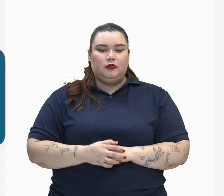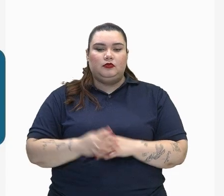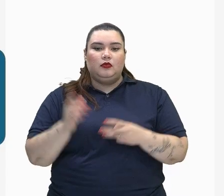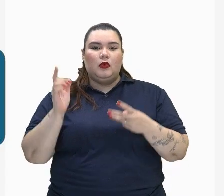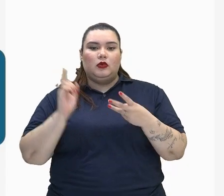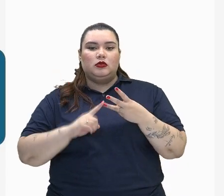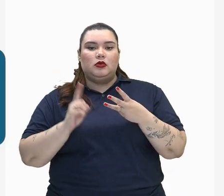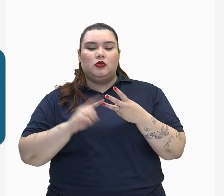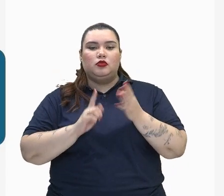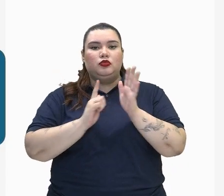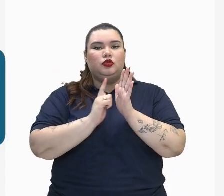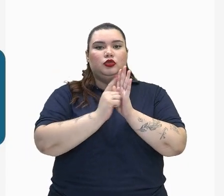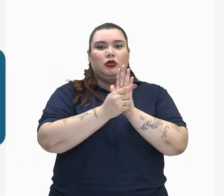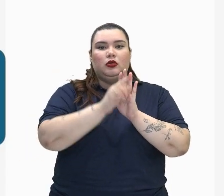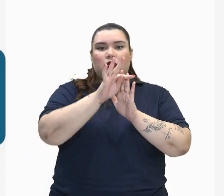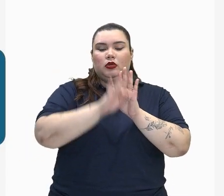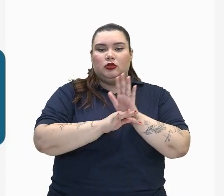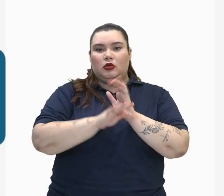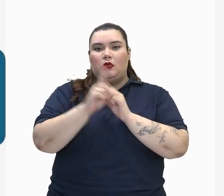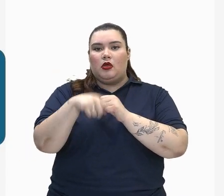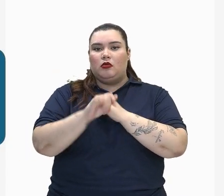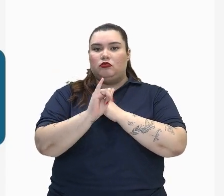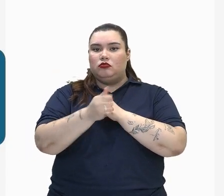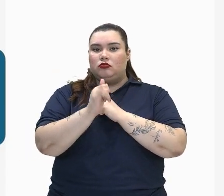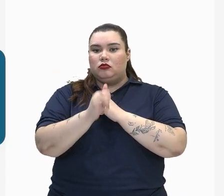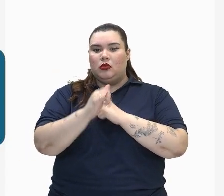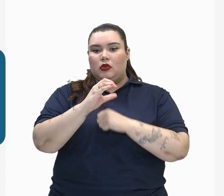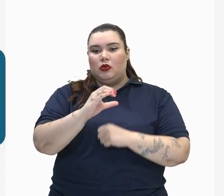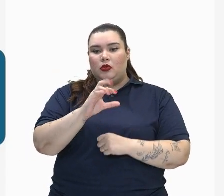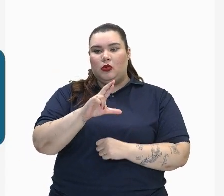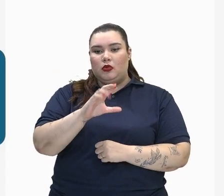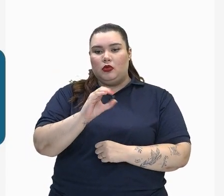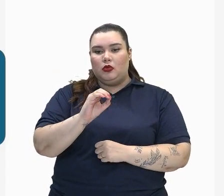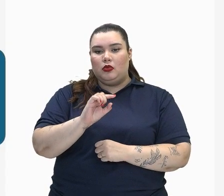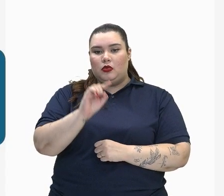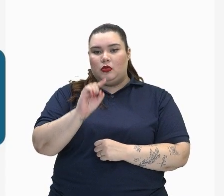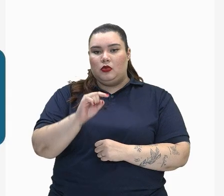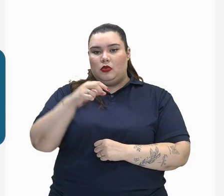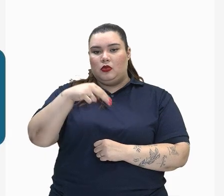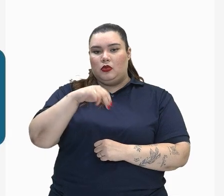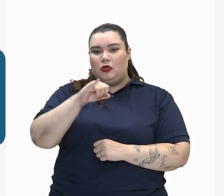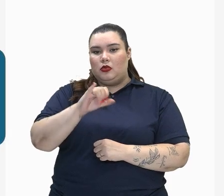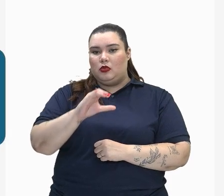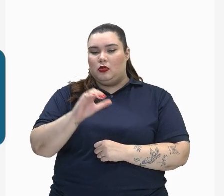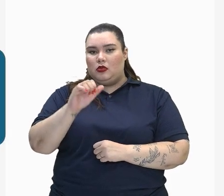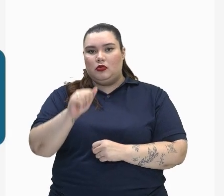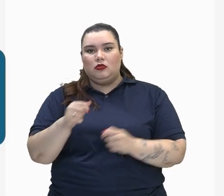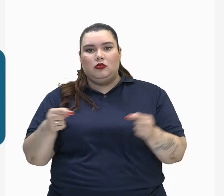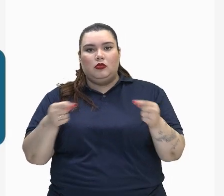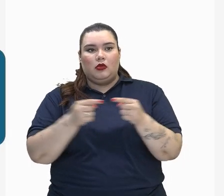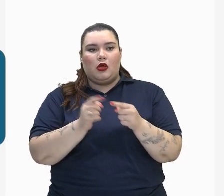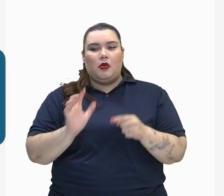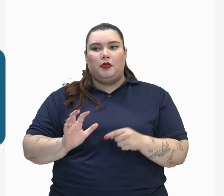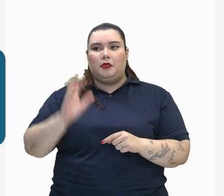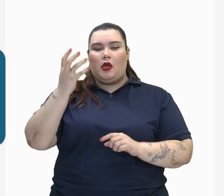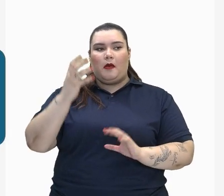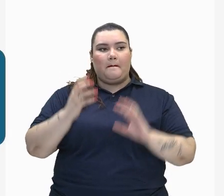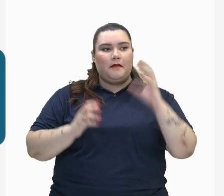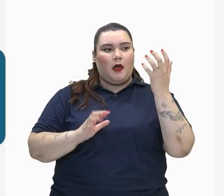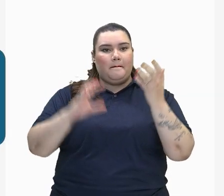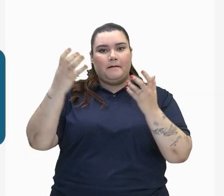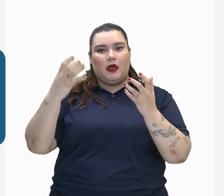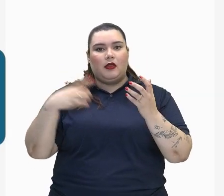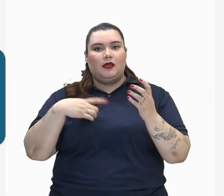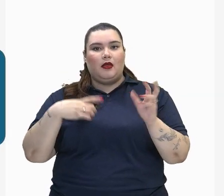gênero textual se chama crônica. Crônicas são situações, né, do cotidiano, do